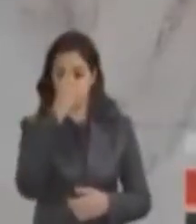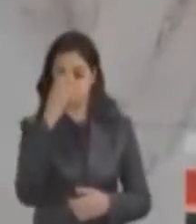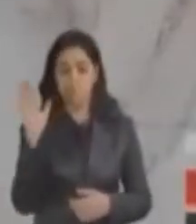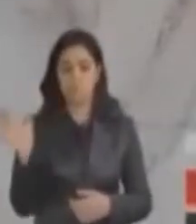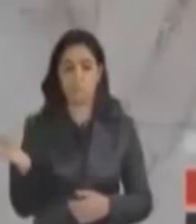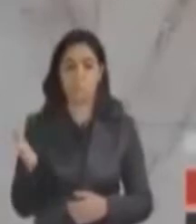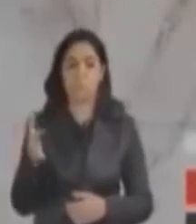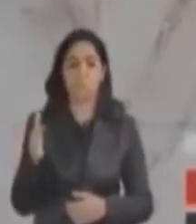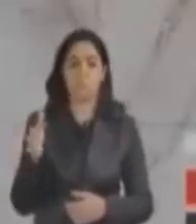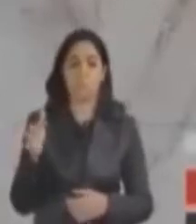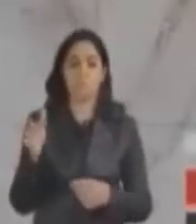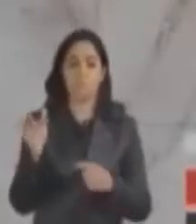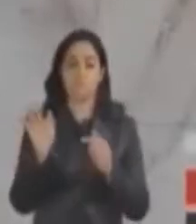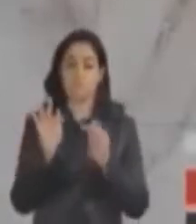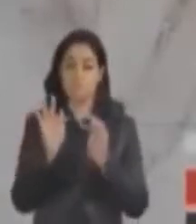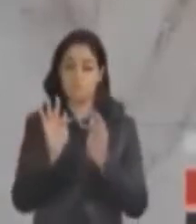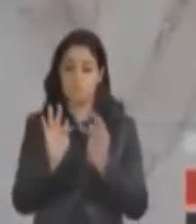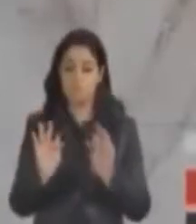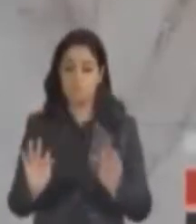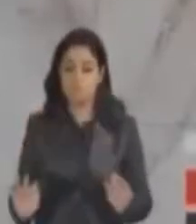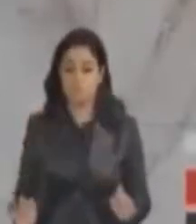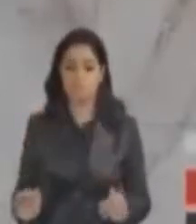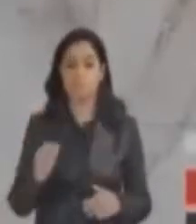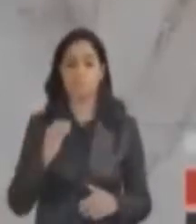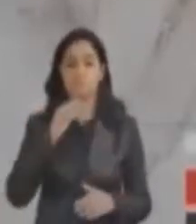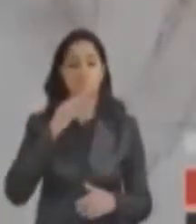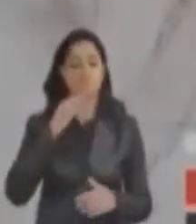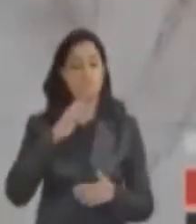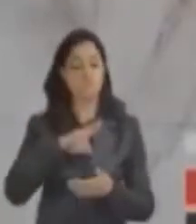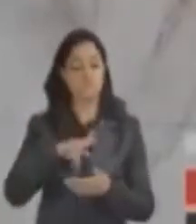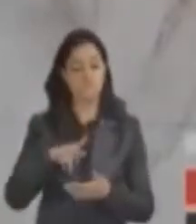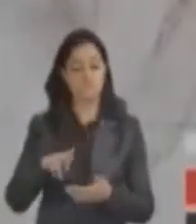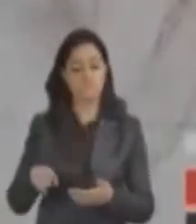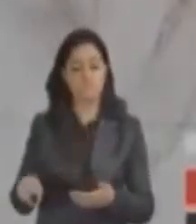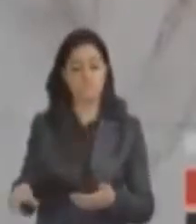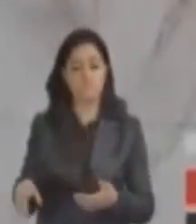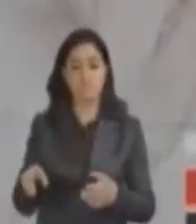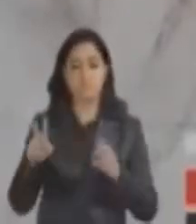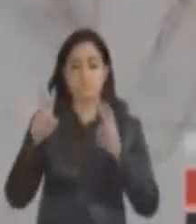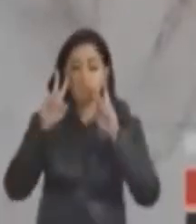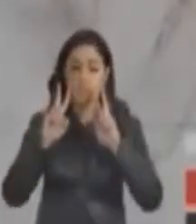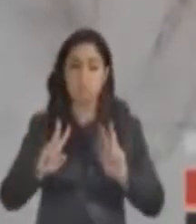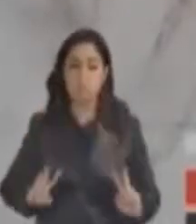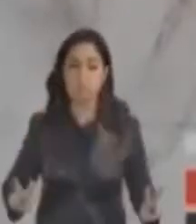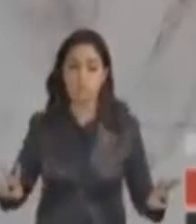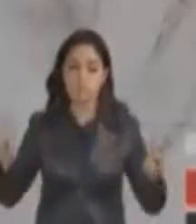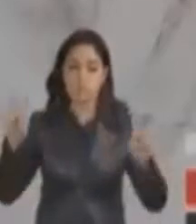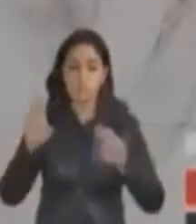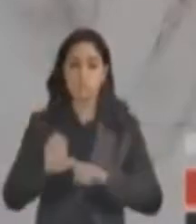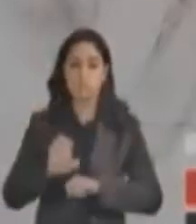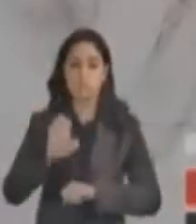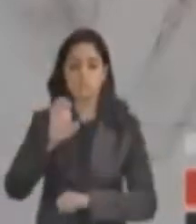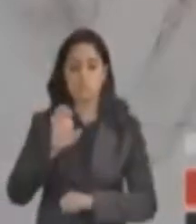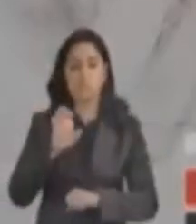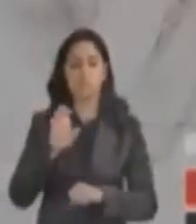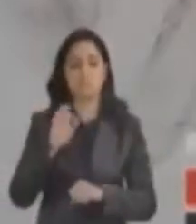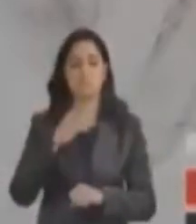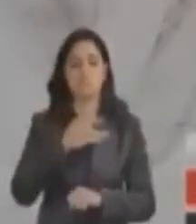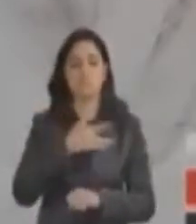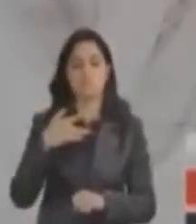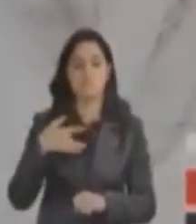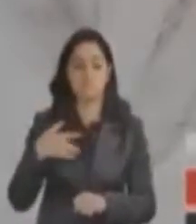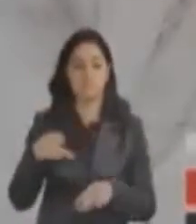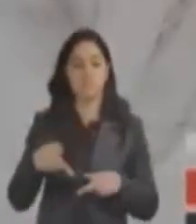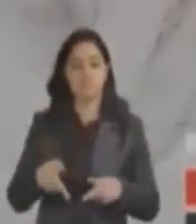antes do ok meu céu seja governos tucanos com uma visão de estado em que a saúde sempre é